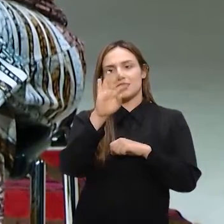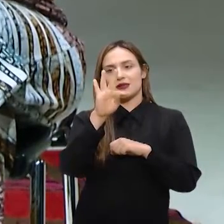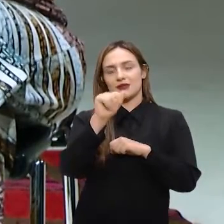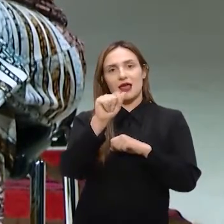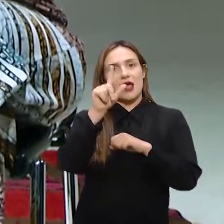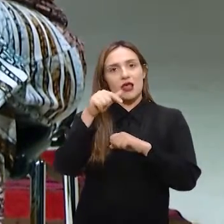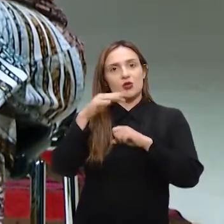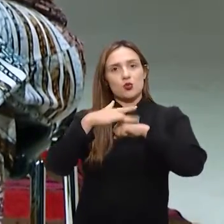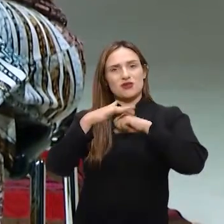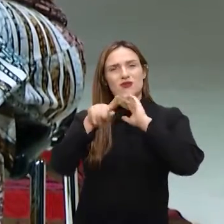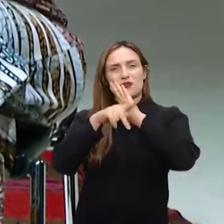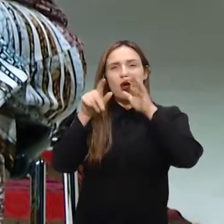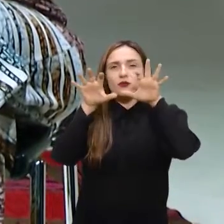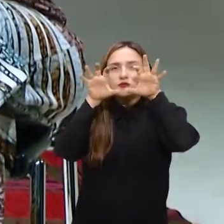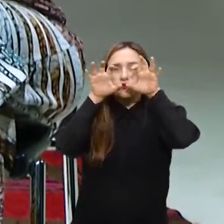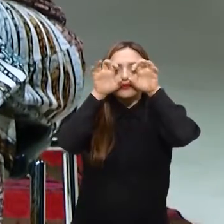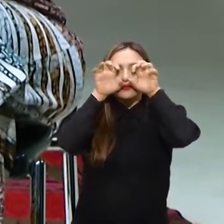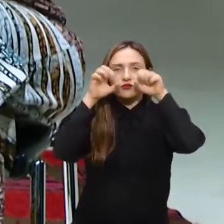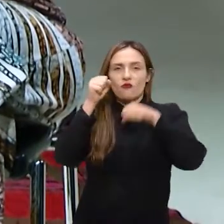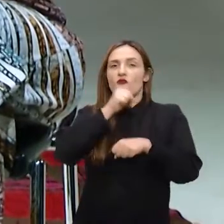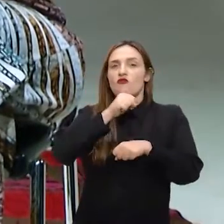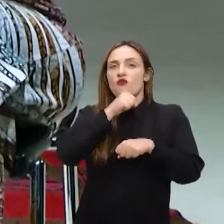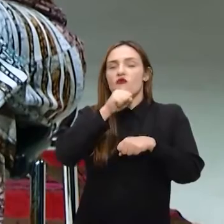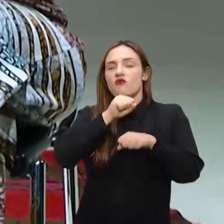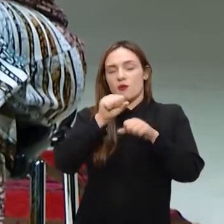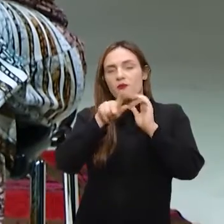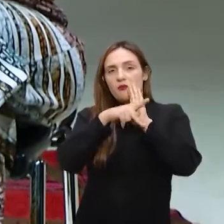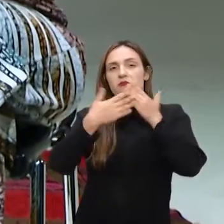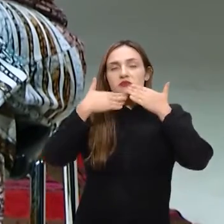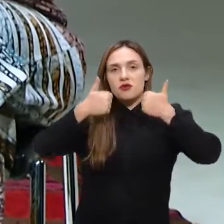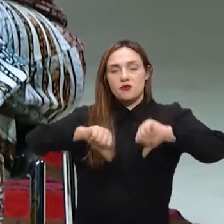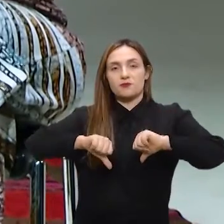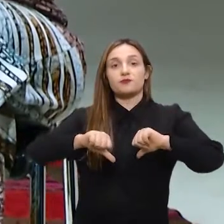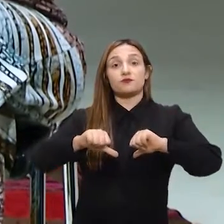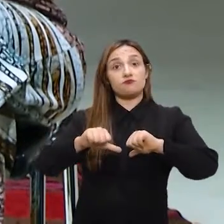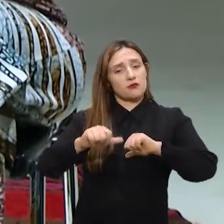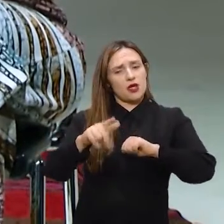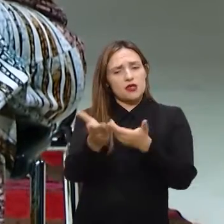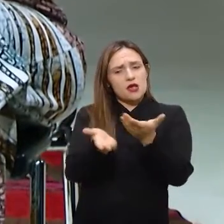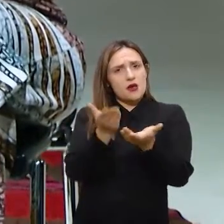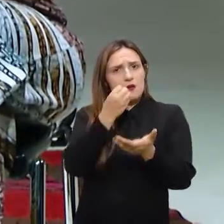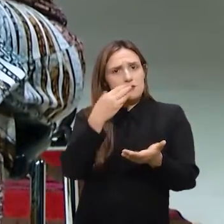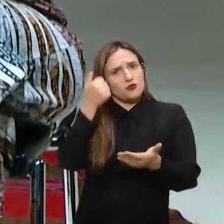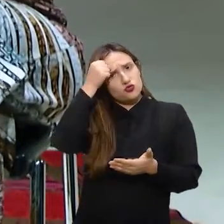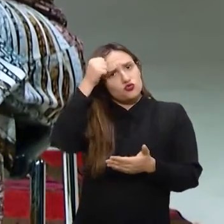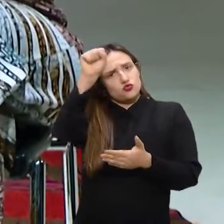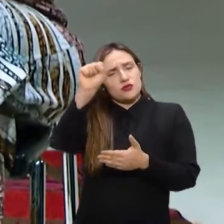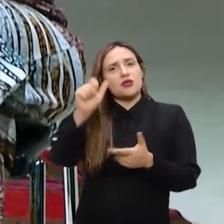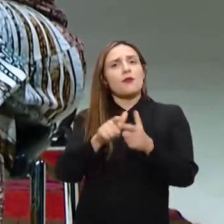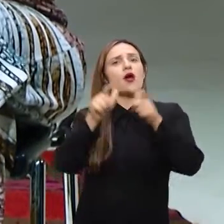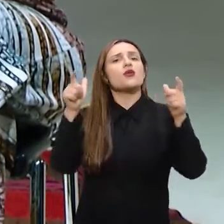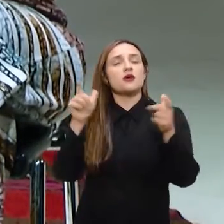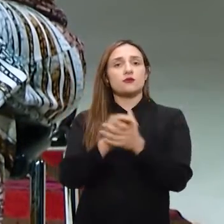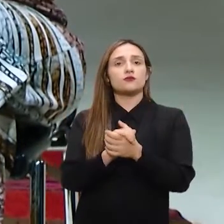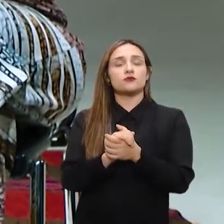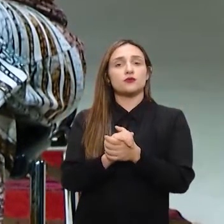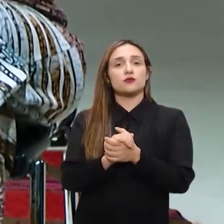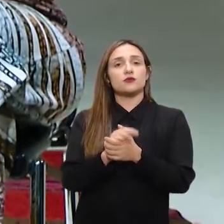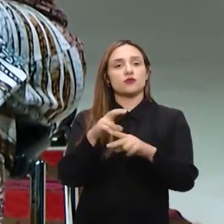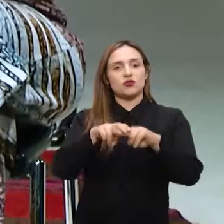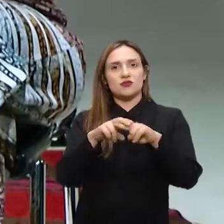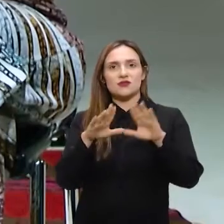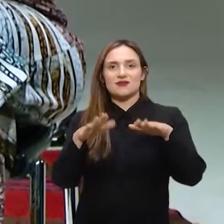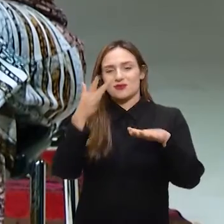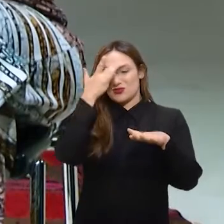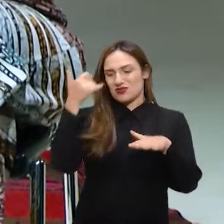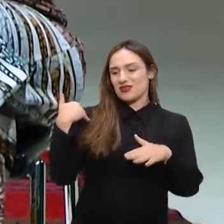que geralmente está relacionada com o envelhecimento. O tratamento costuma ser muito bem sucedido na maioria dos casos e,